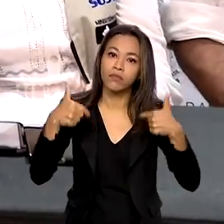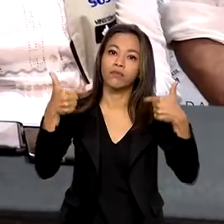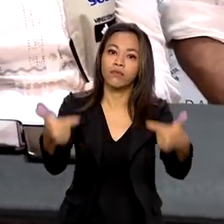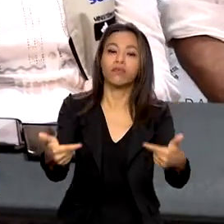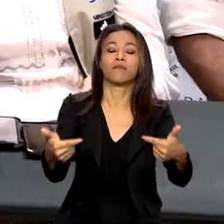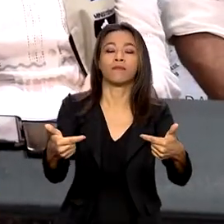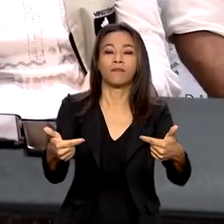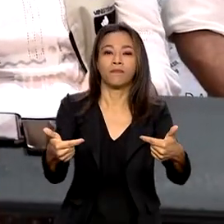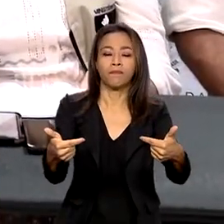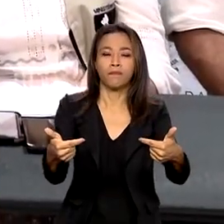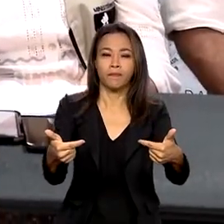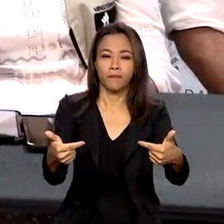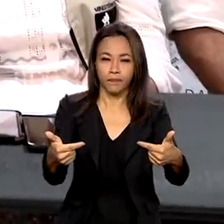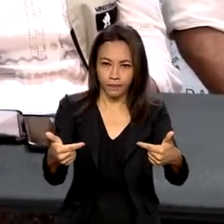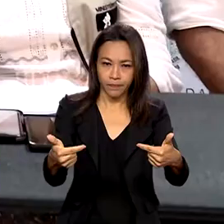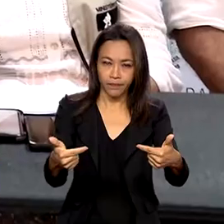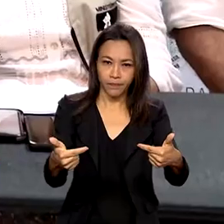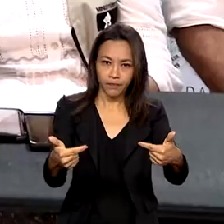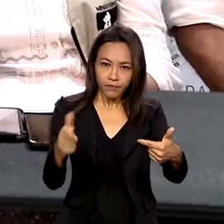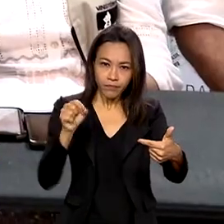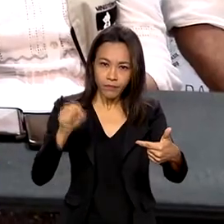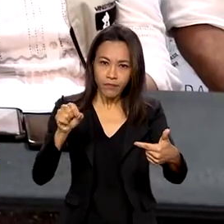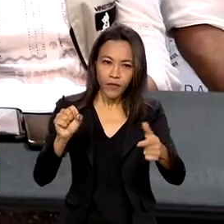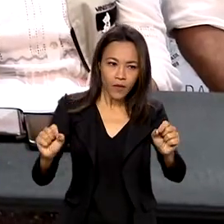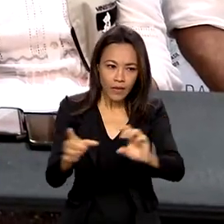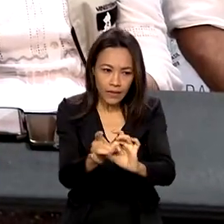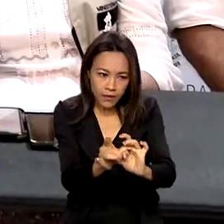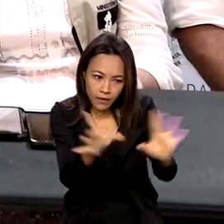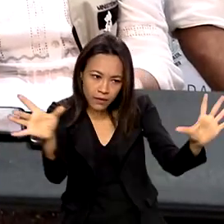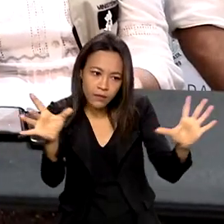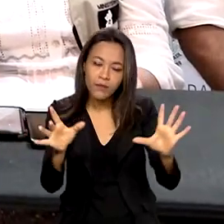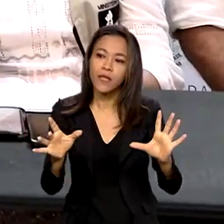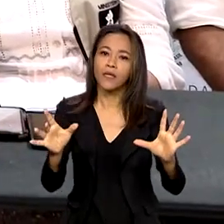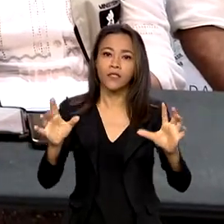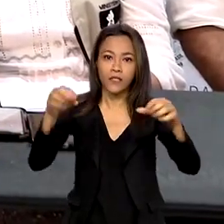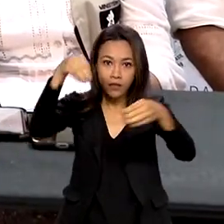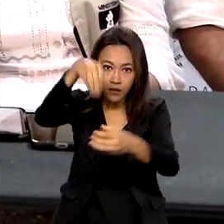da operação libertação, né, dentro do território Yanomami.